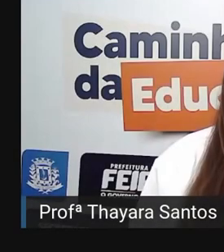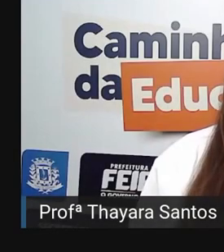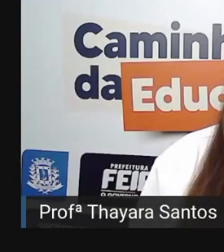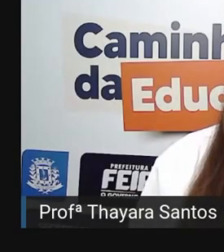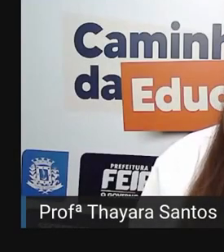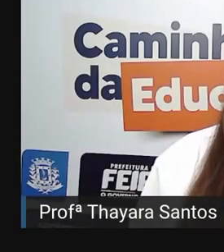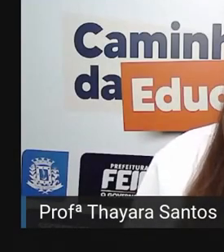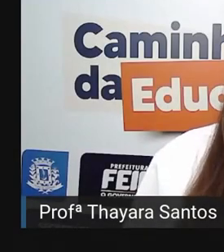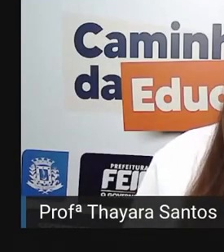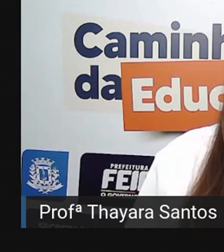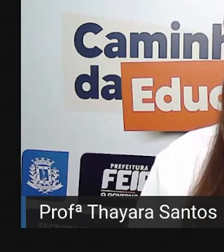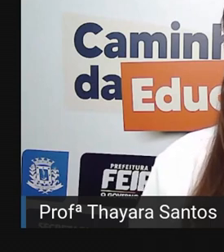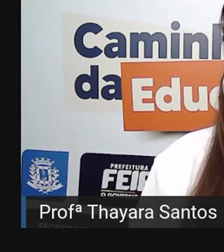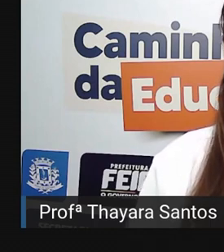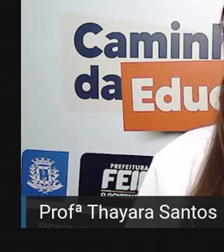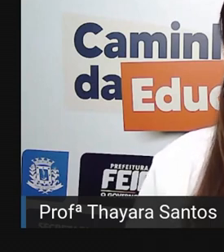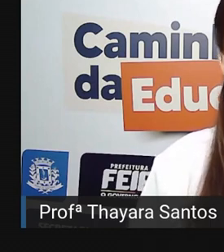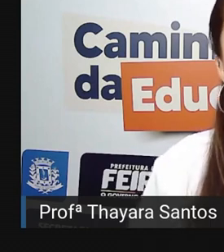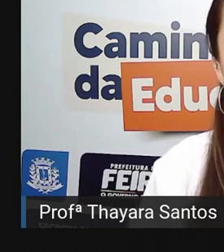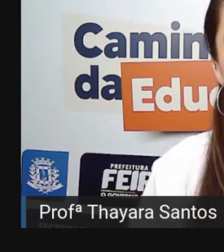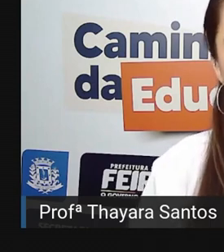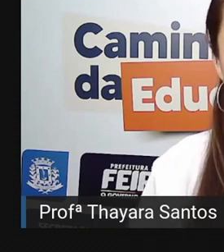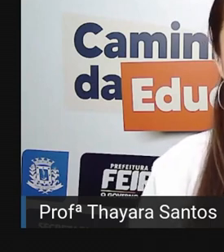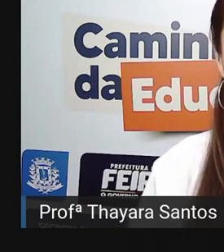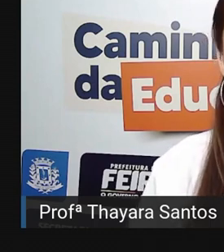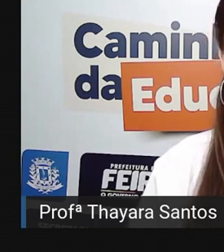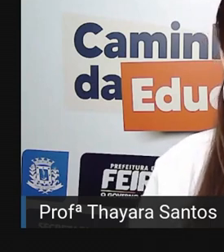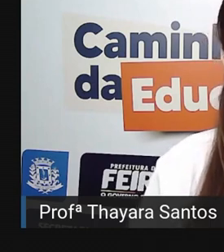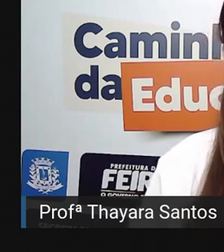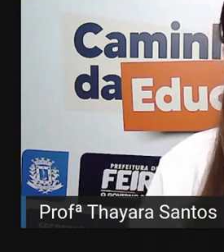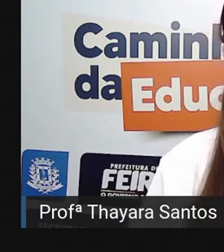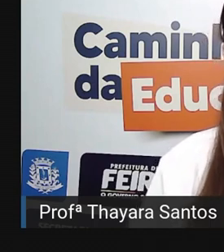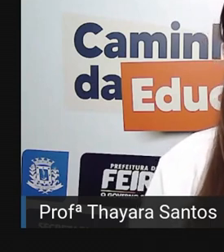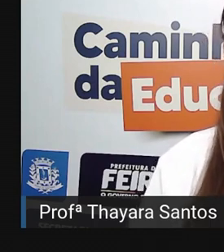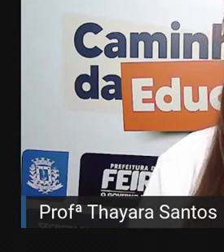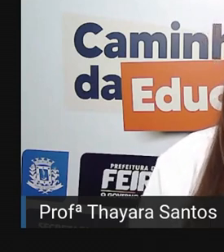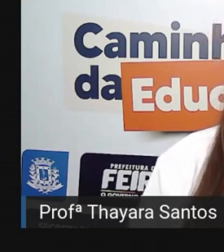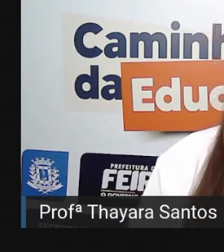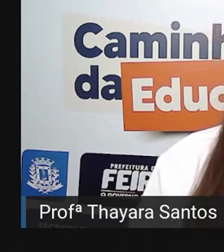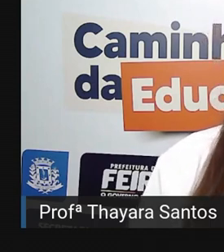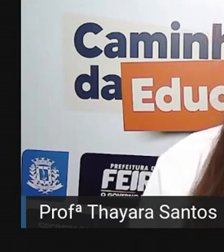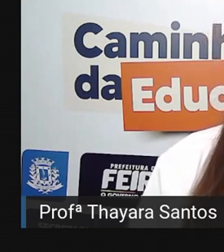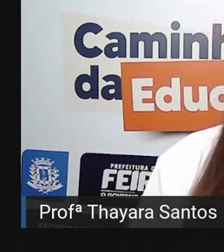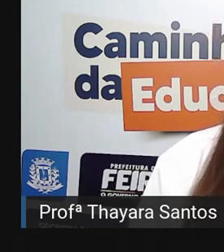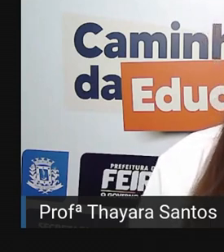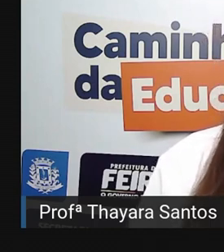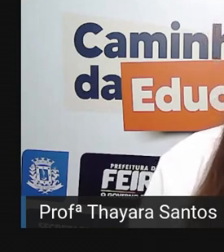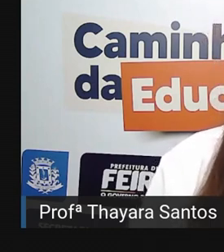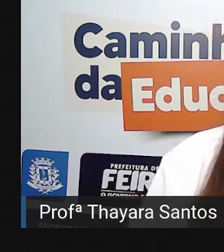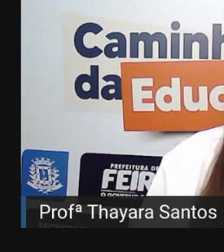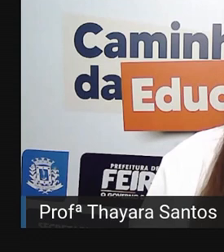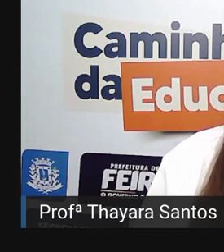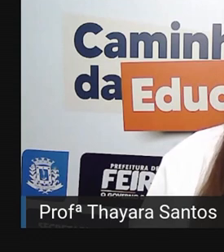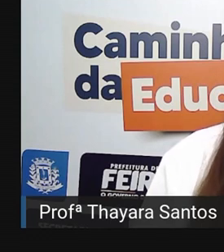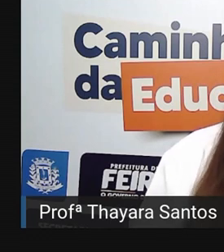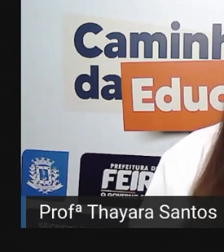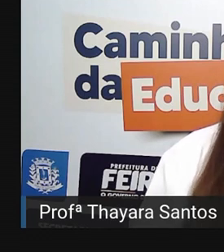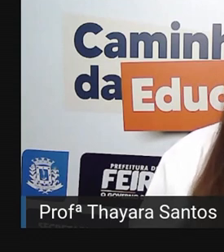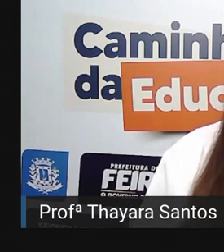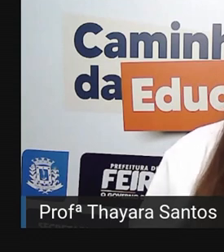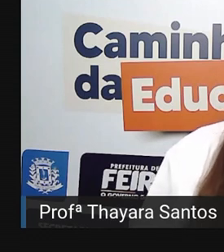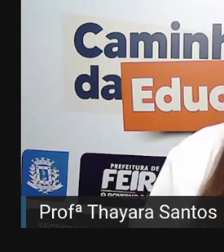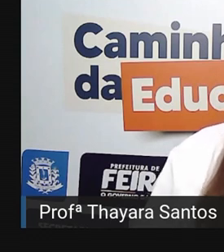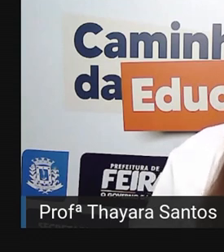Olá pessoal, tudo bem com vocês? Eu sou a professora Tara Santos de Ciências. Sou uma mulher de pele clara, tenho um cabelo castanho